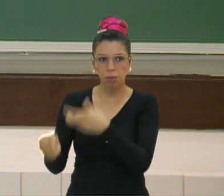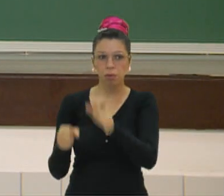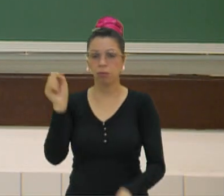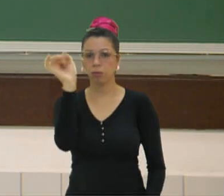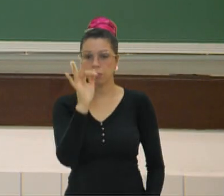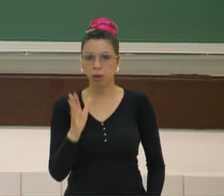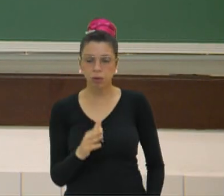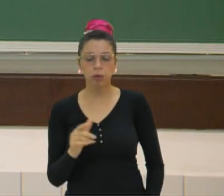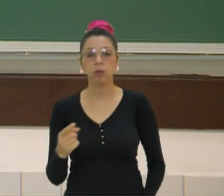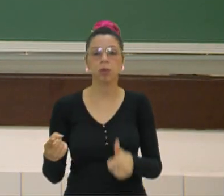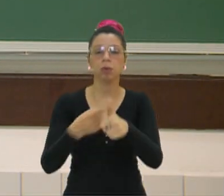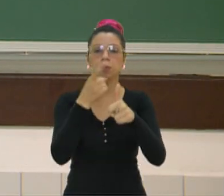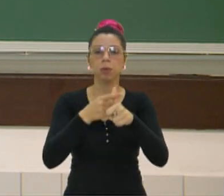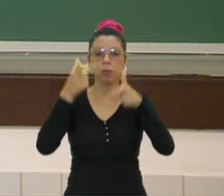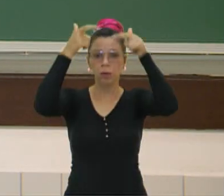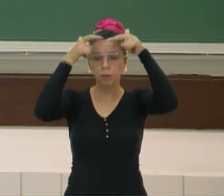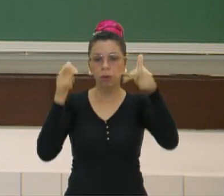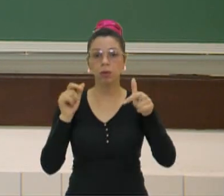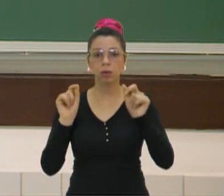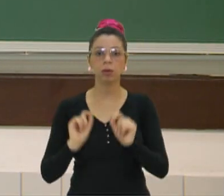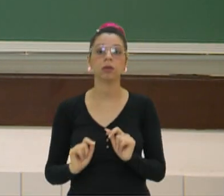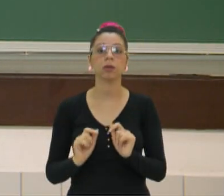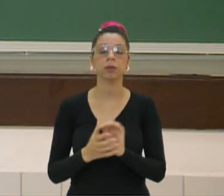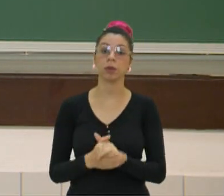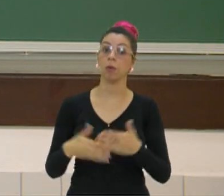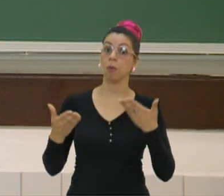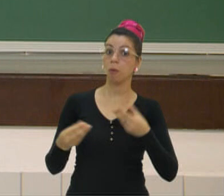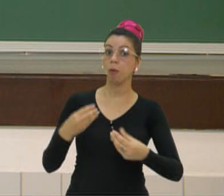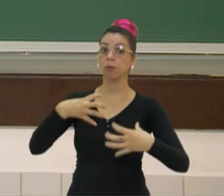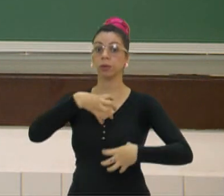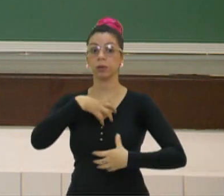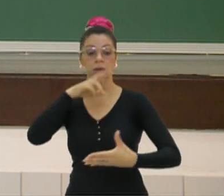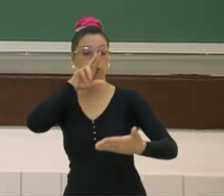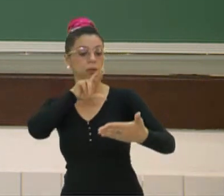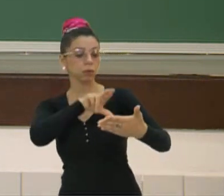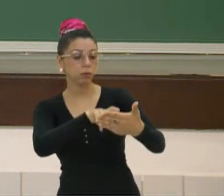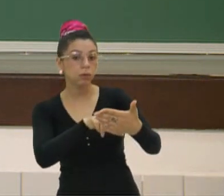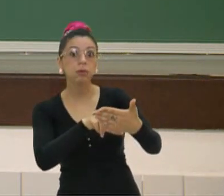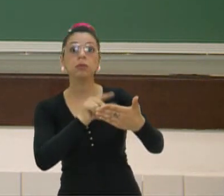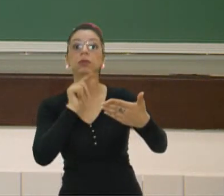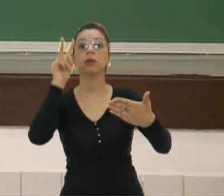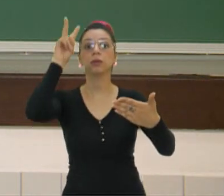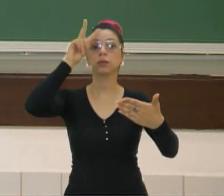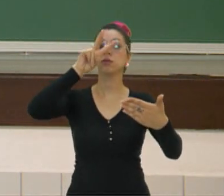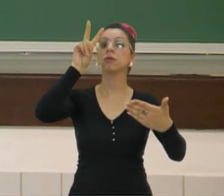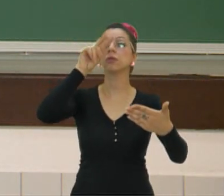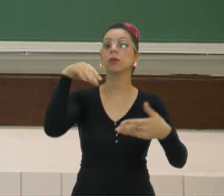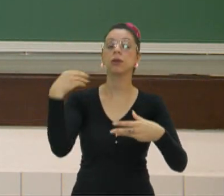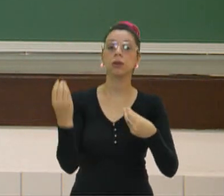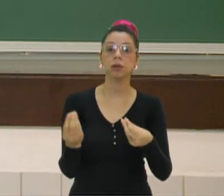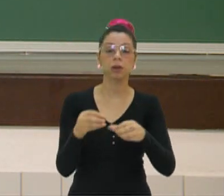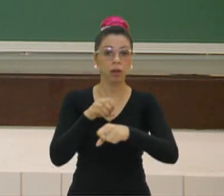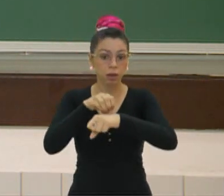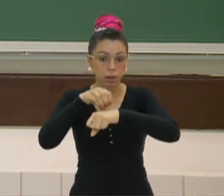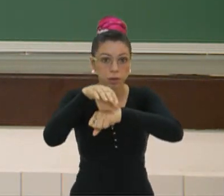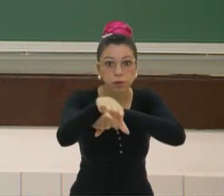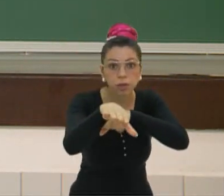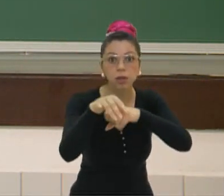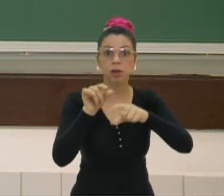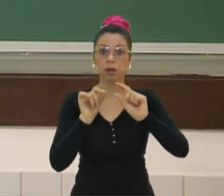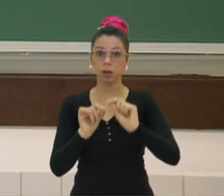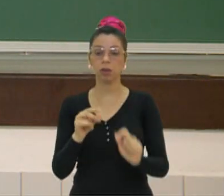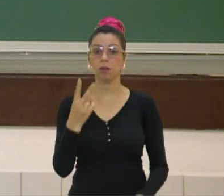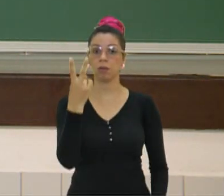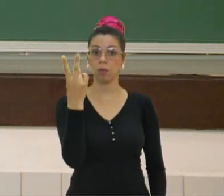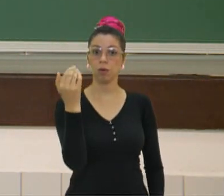você como estudar história, mas como economizar tempo respondendo às questões em história. Na prova, você tem 2 minutos e meio para responder